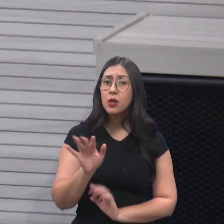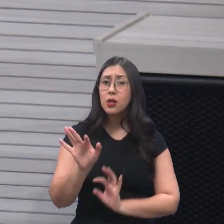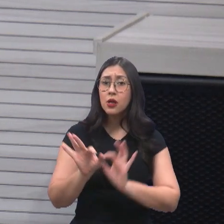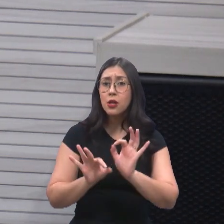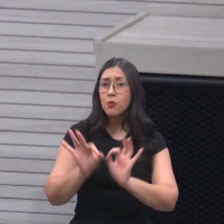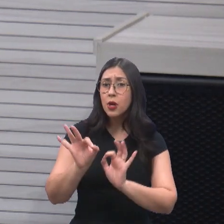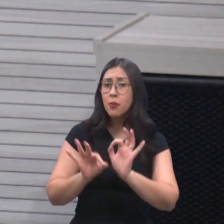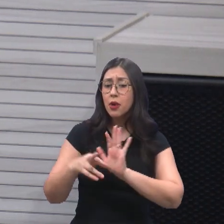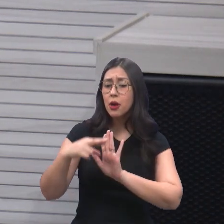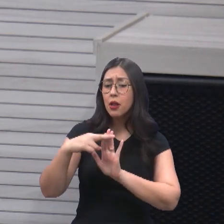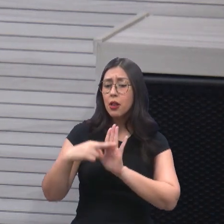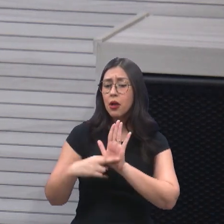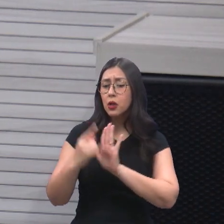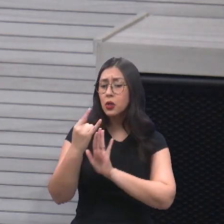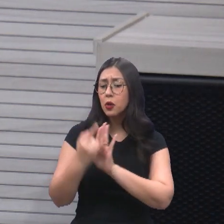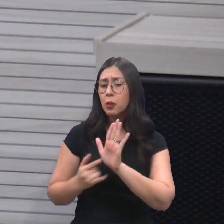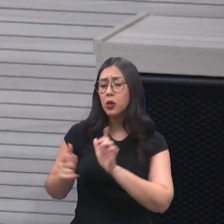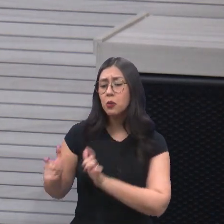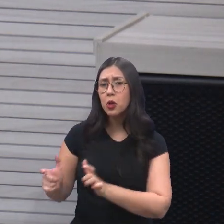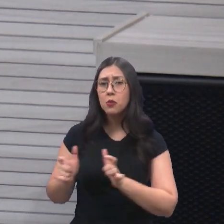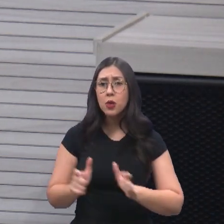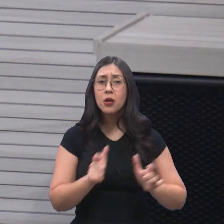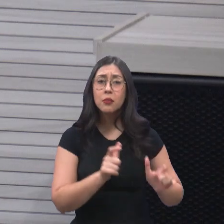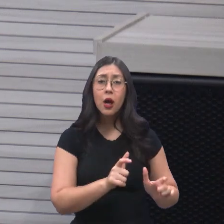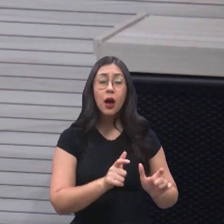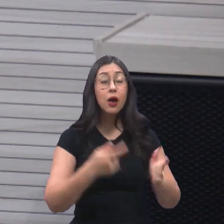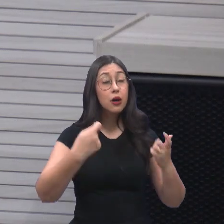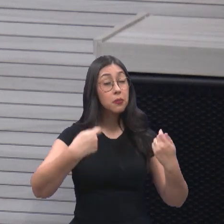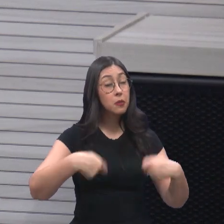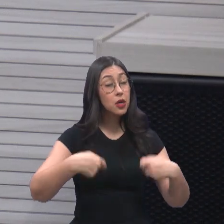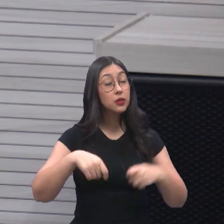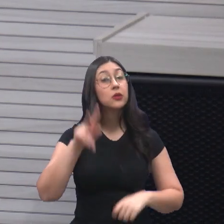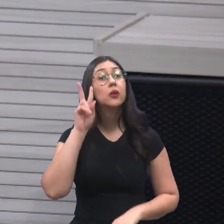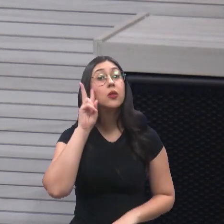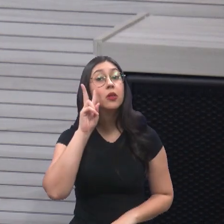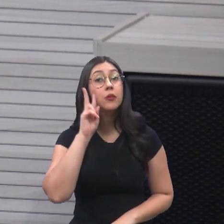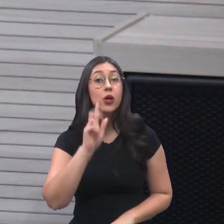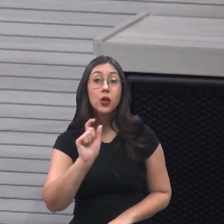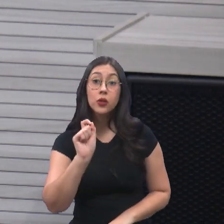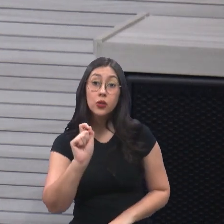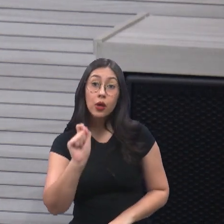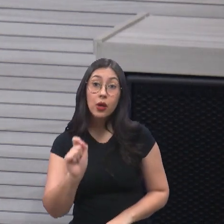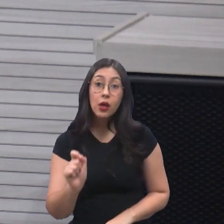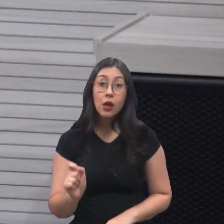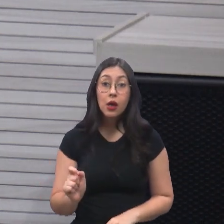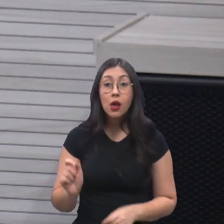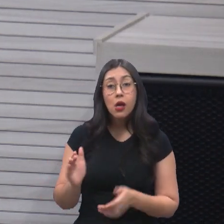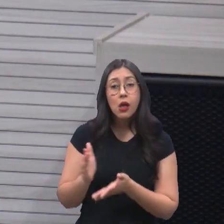algumas áreas. É bom lembrar aos vereadores que algumas dessas áreas